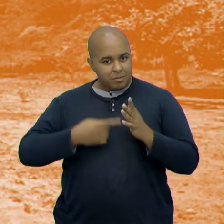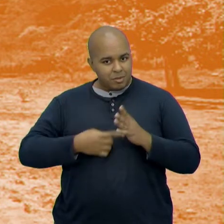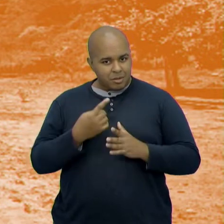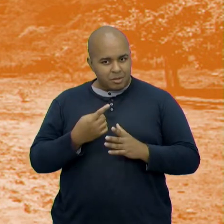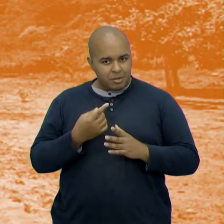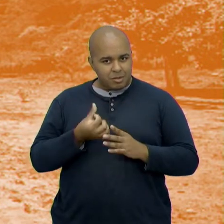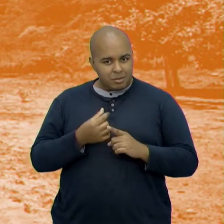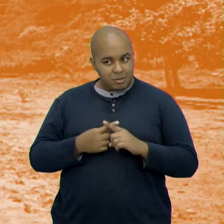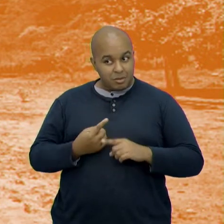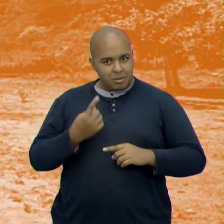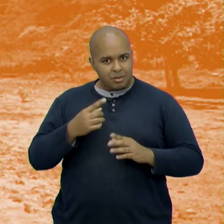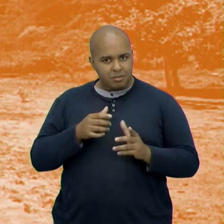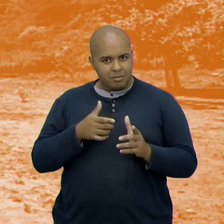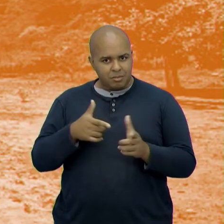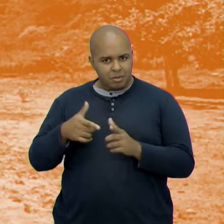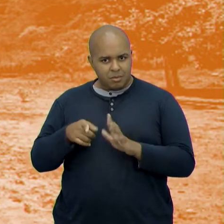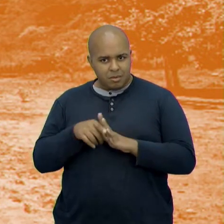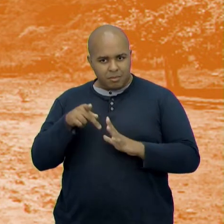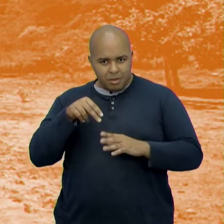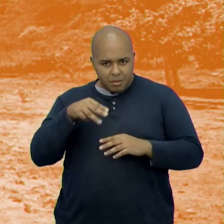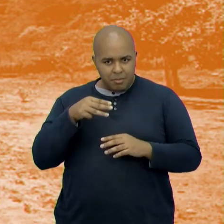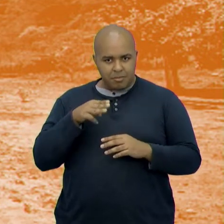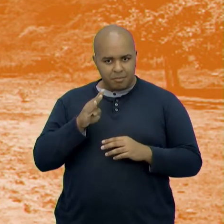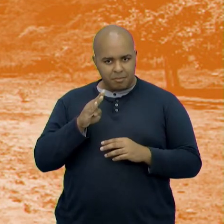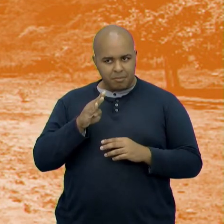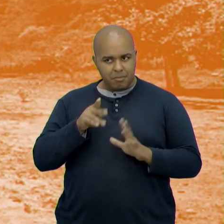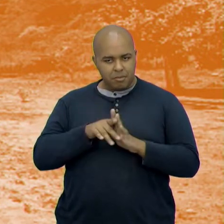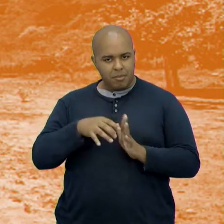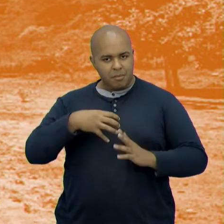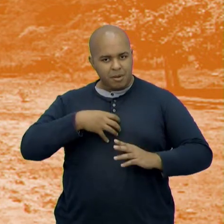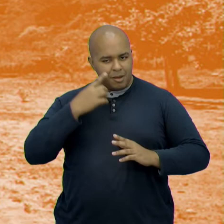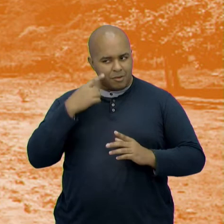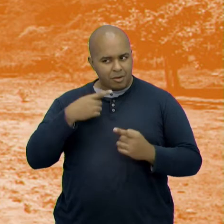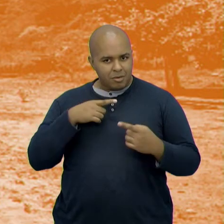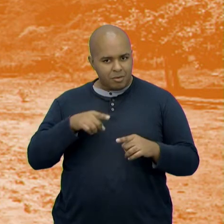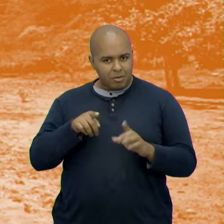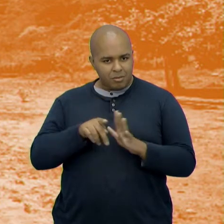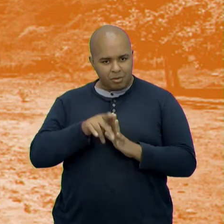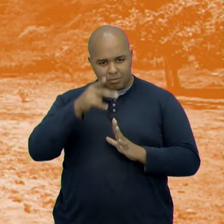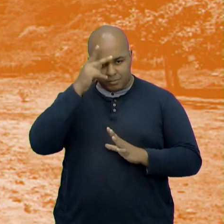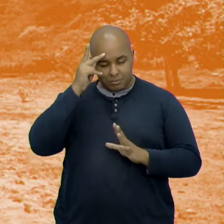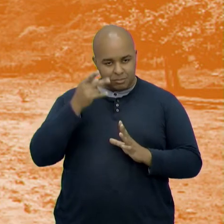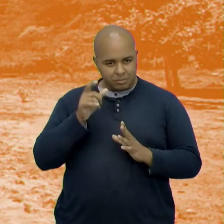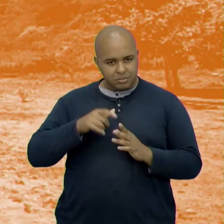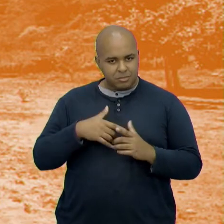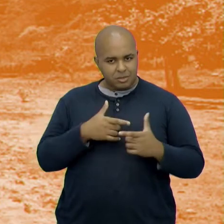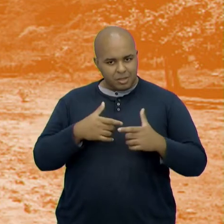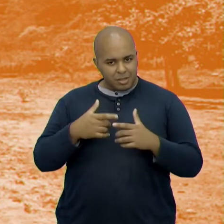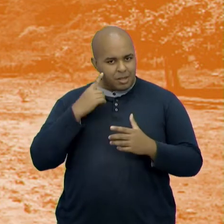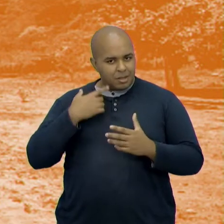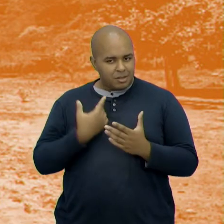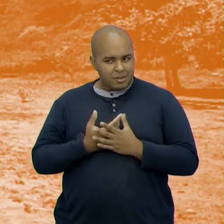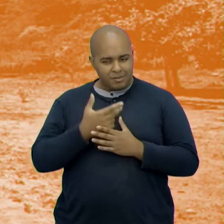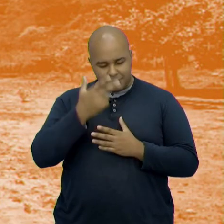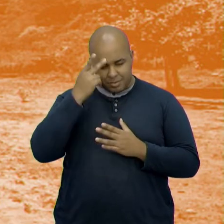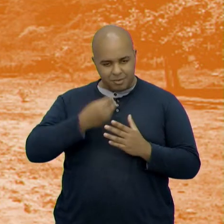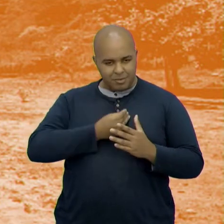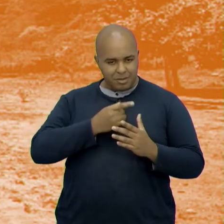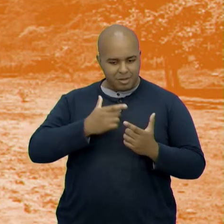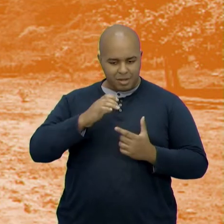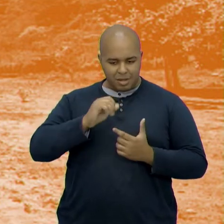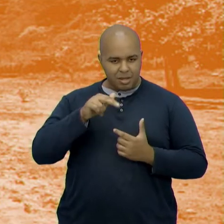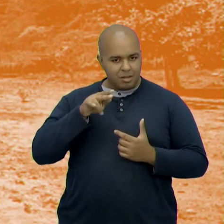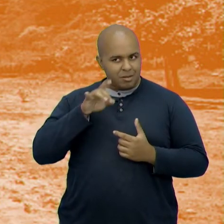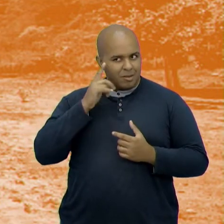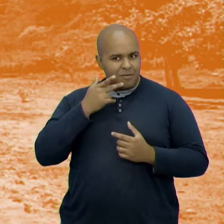609 praças e artilharia da PM baiana foram para cima dos guerrilheiros, dos moradores de Canudos,